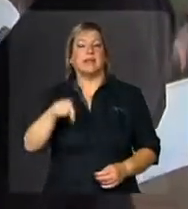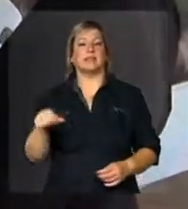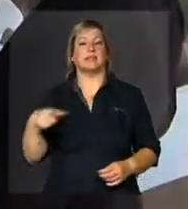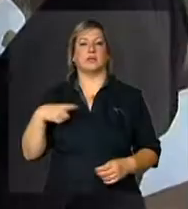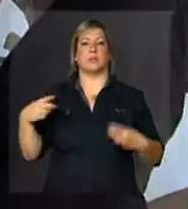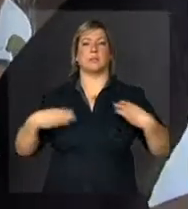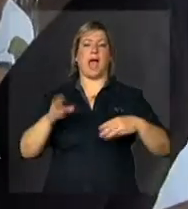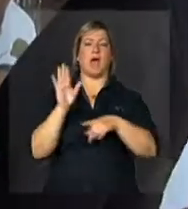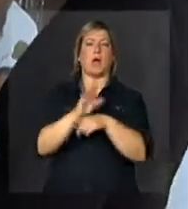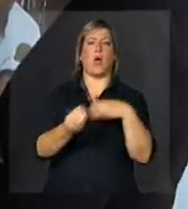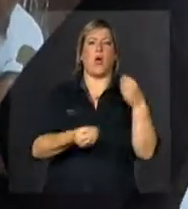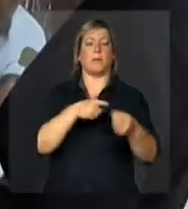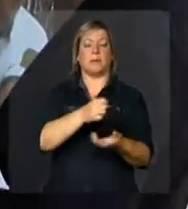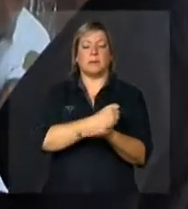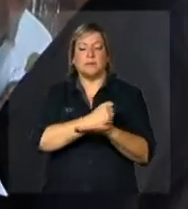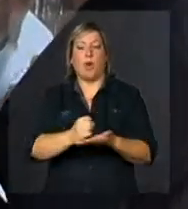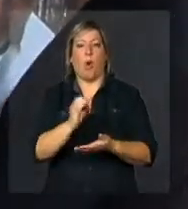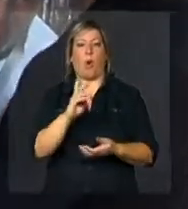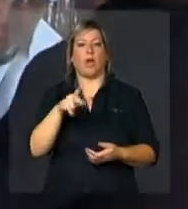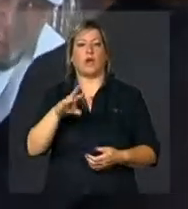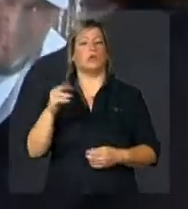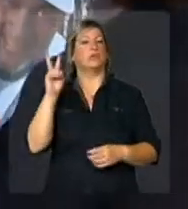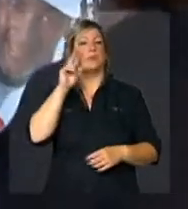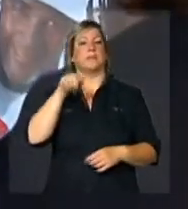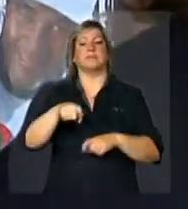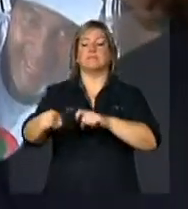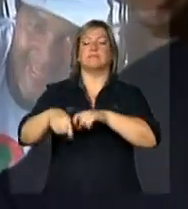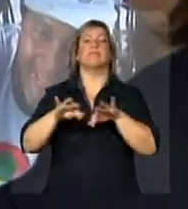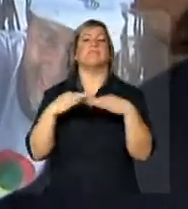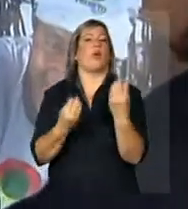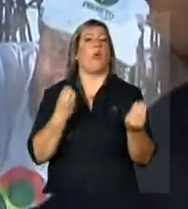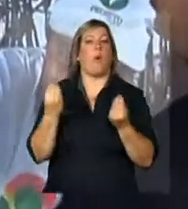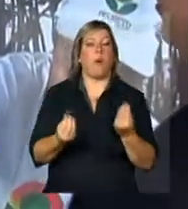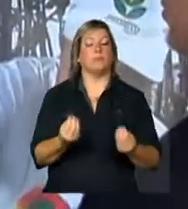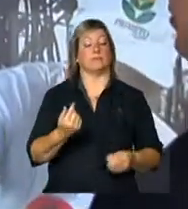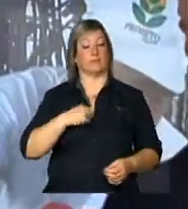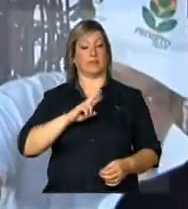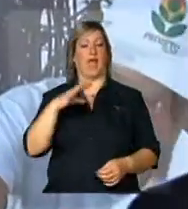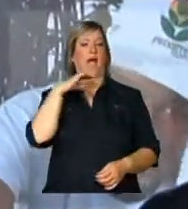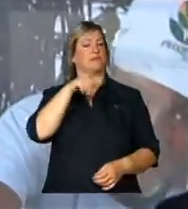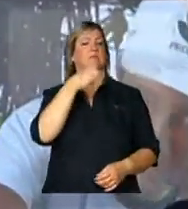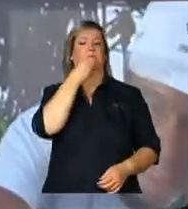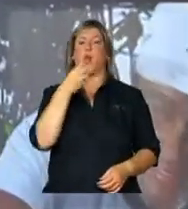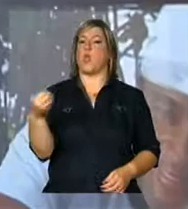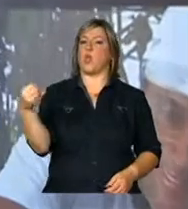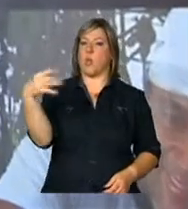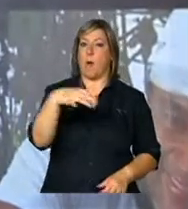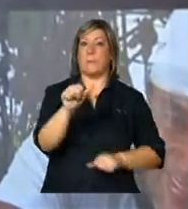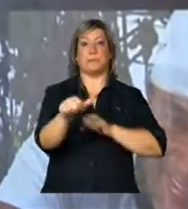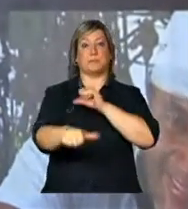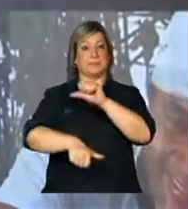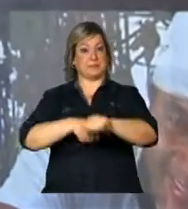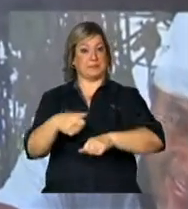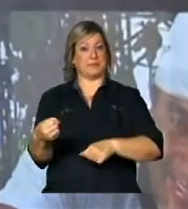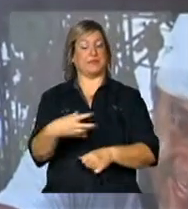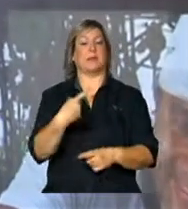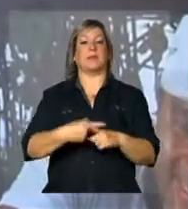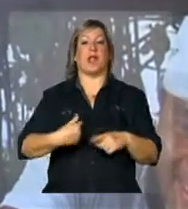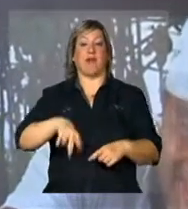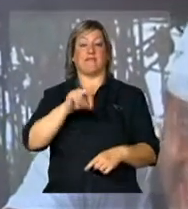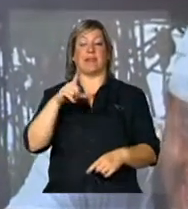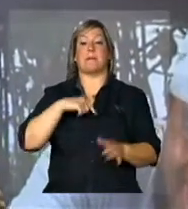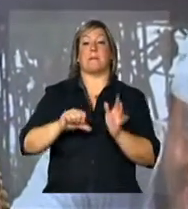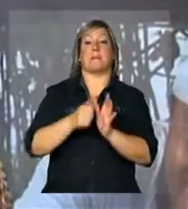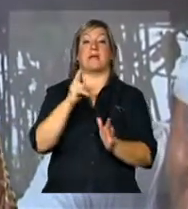de orgânico, sobretudo por agricultores familiares? Eu acho uma iniciativa inovadora e transformadora, porque nós teremos a